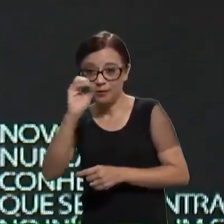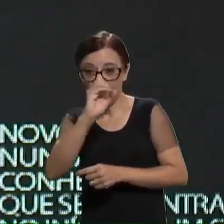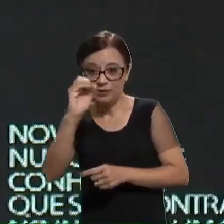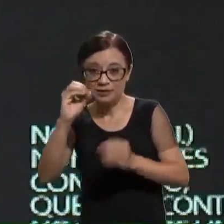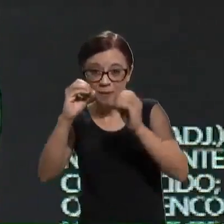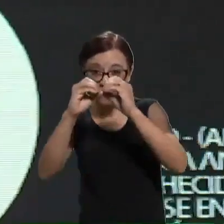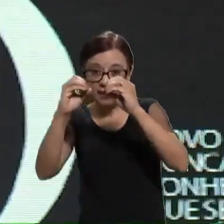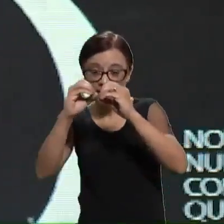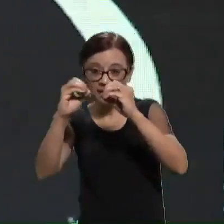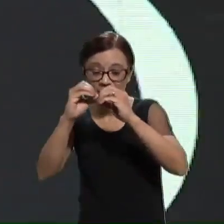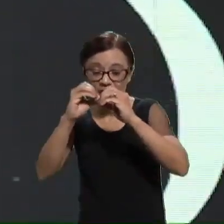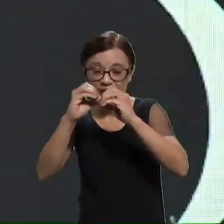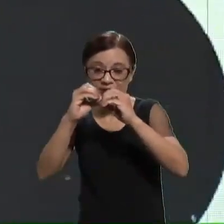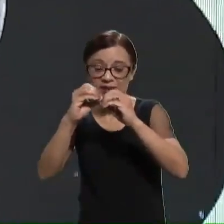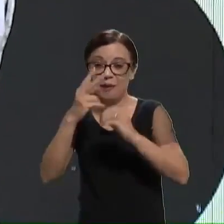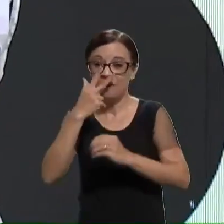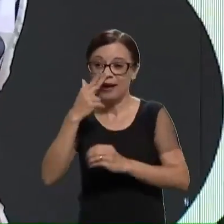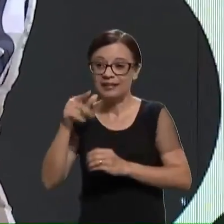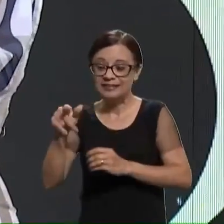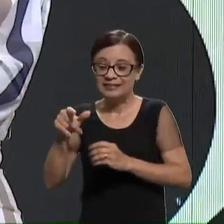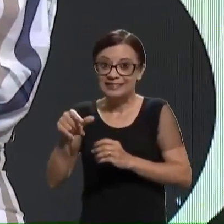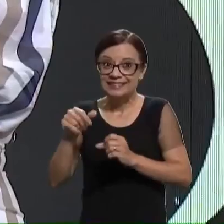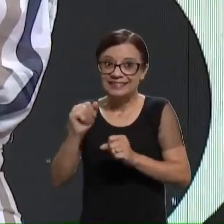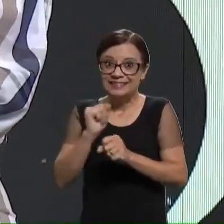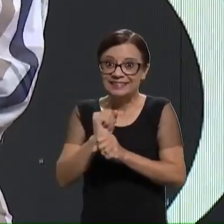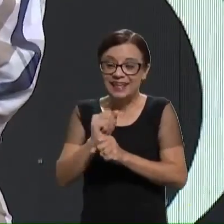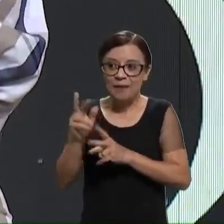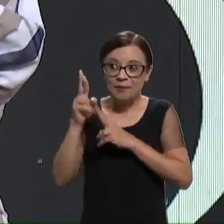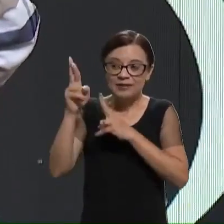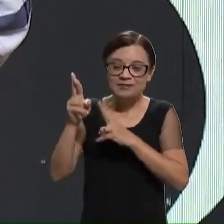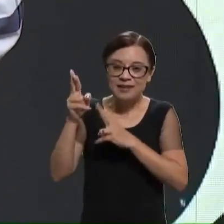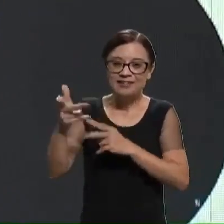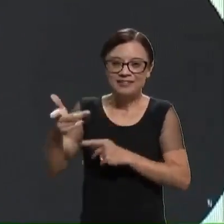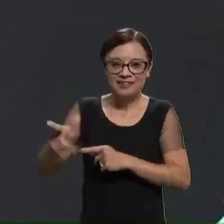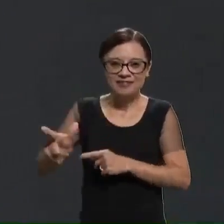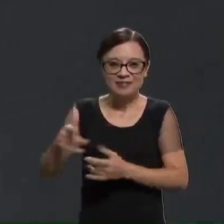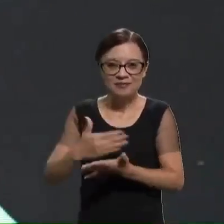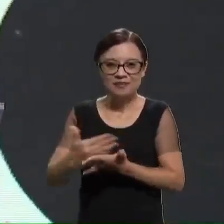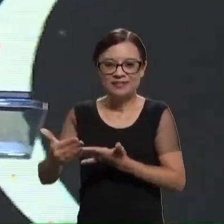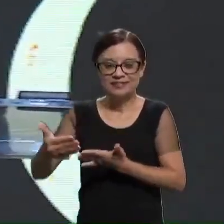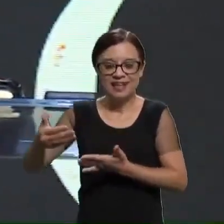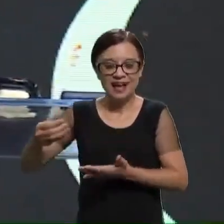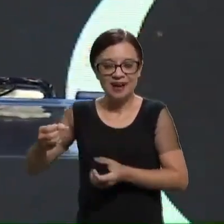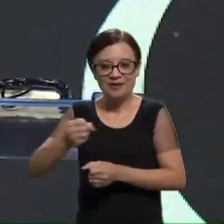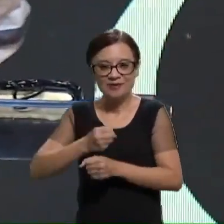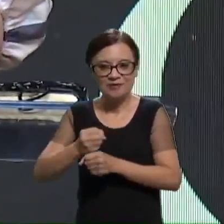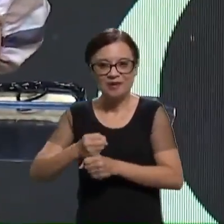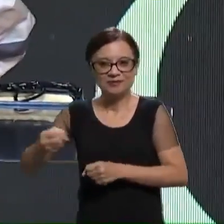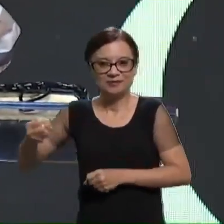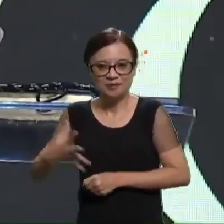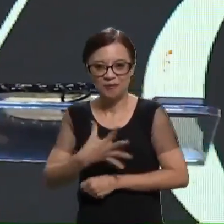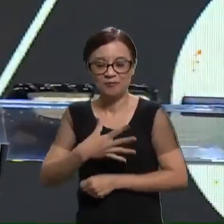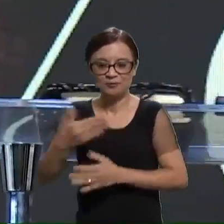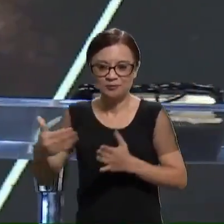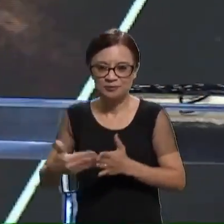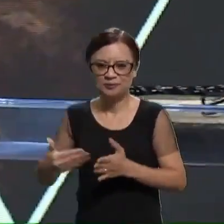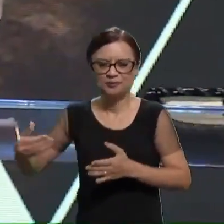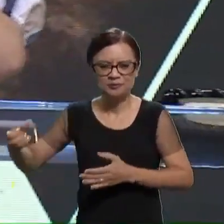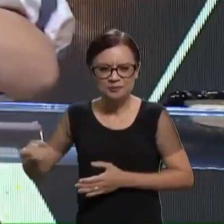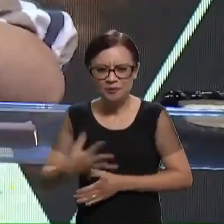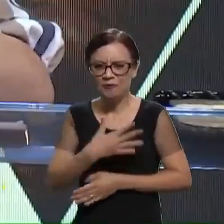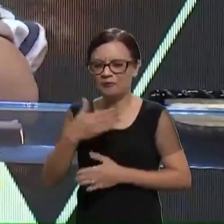00.01 minuto, parece que a esperança retorna e a gente fala: agora começou o ano novo, agora tudo vai